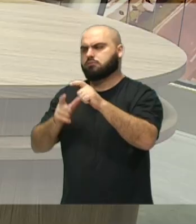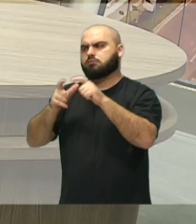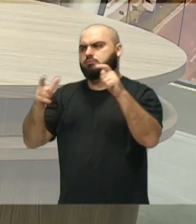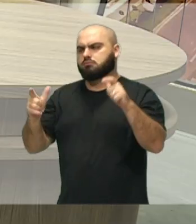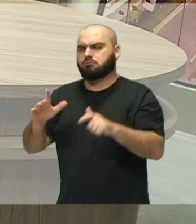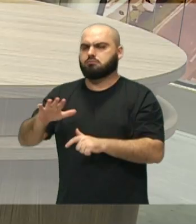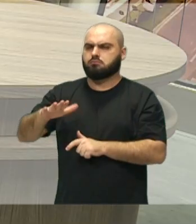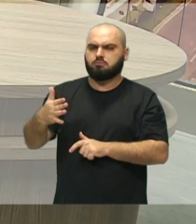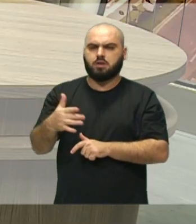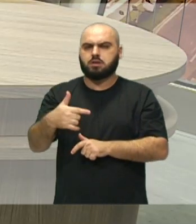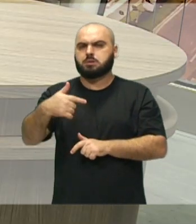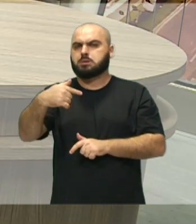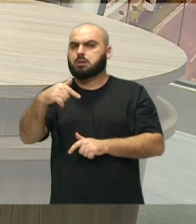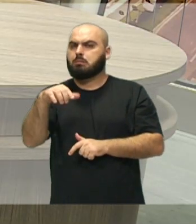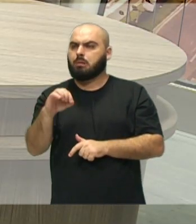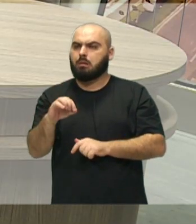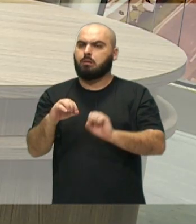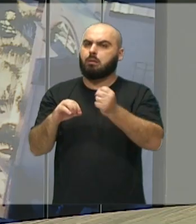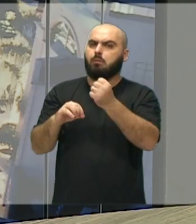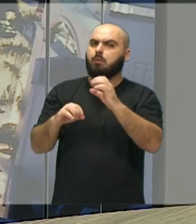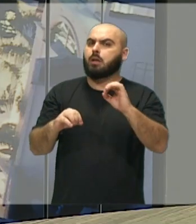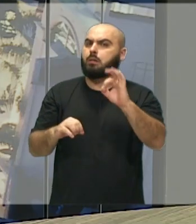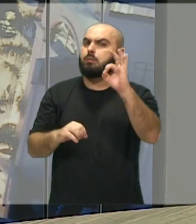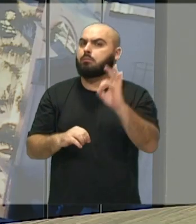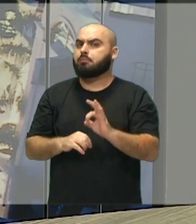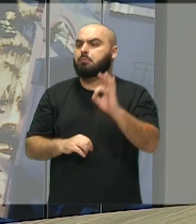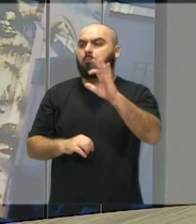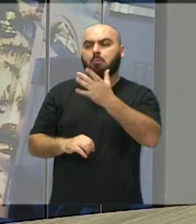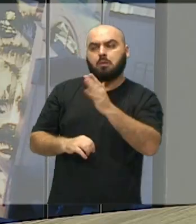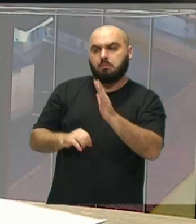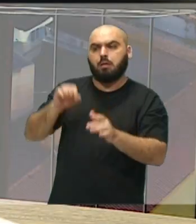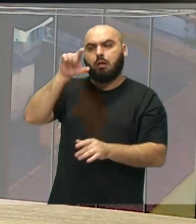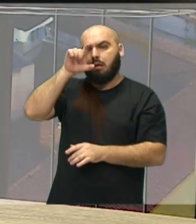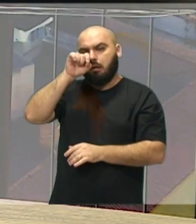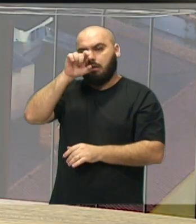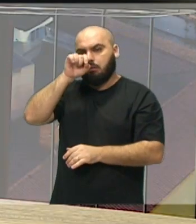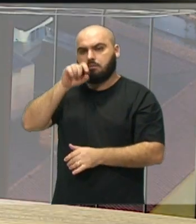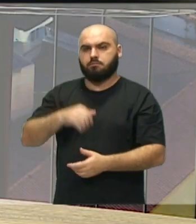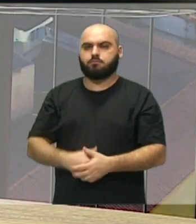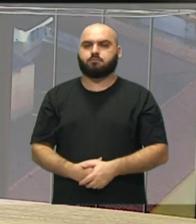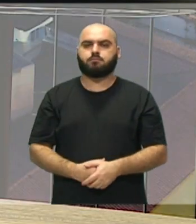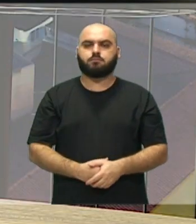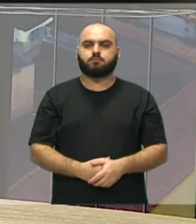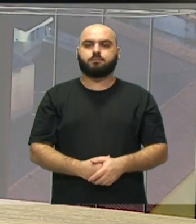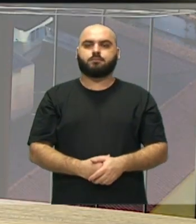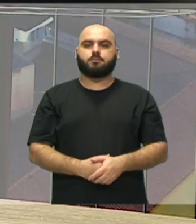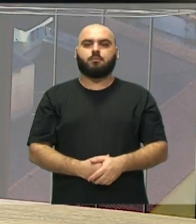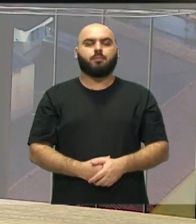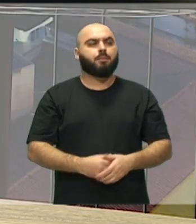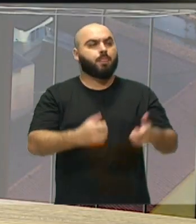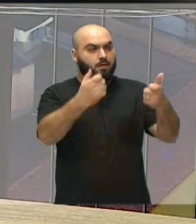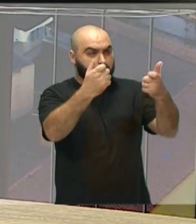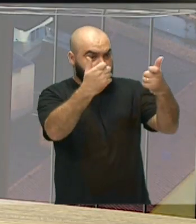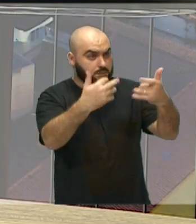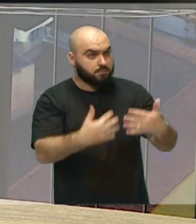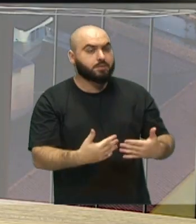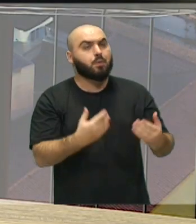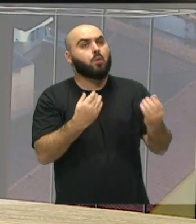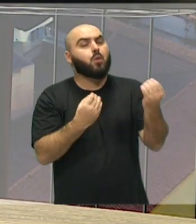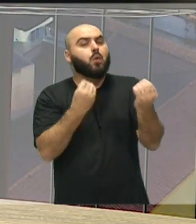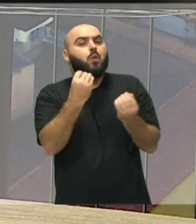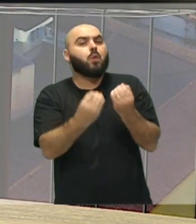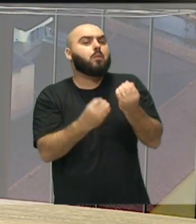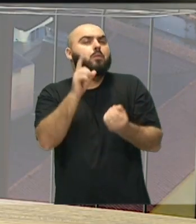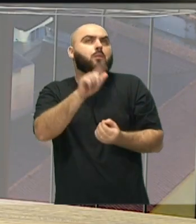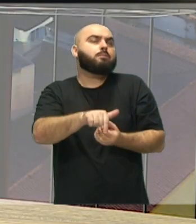de 70% a 80%. Mas aí, conta pra gente assim um pouquinho como é que funciona. Quer dizer,